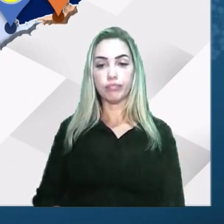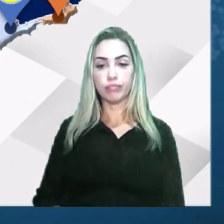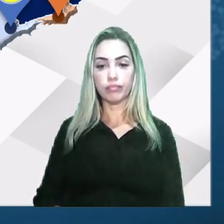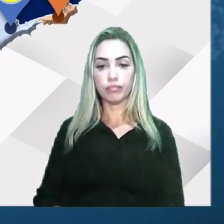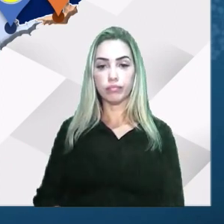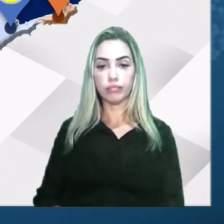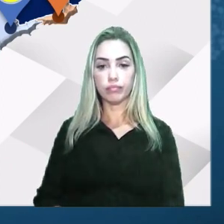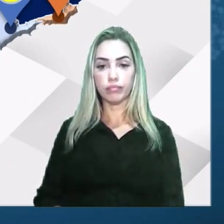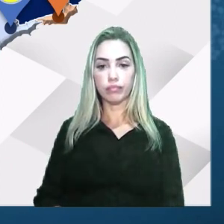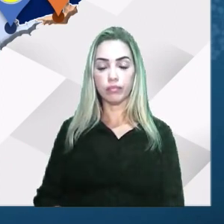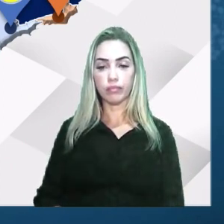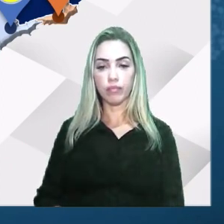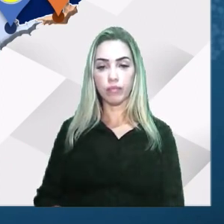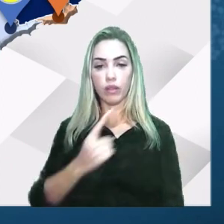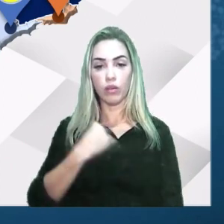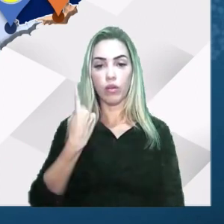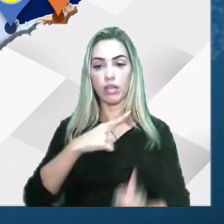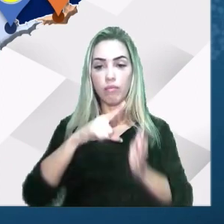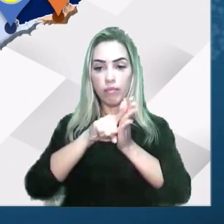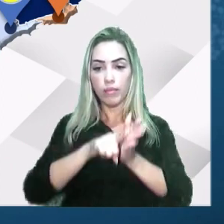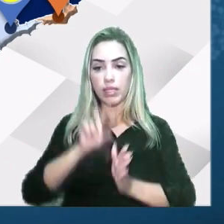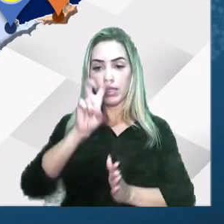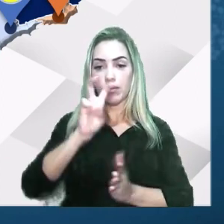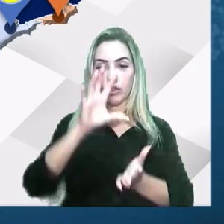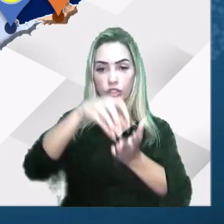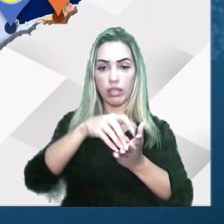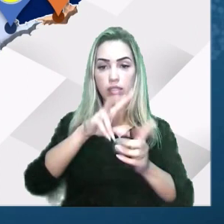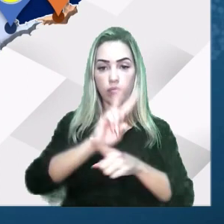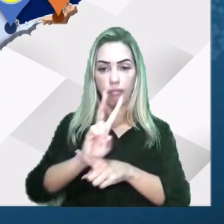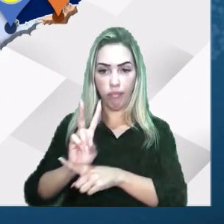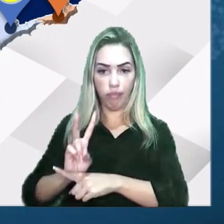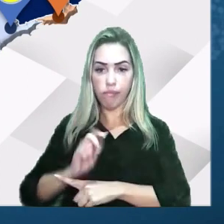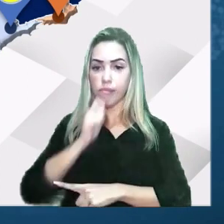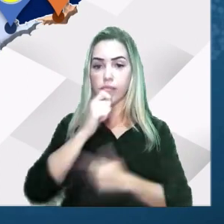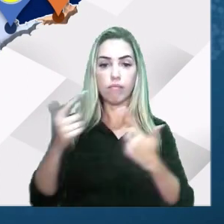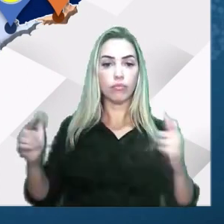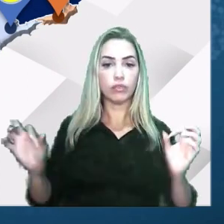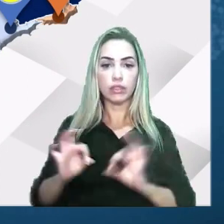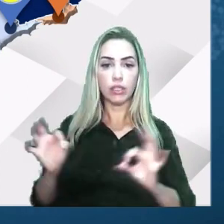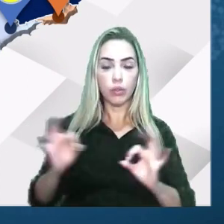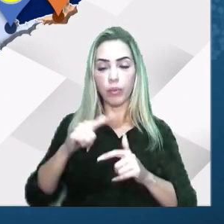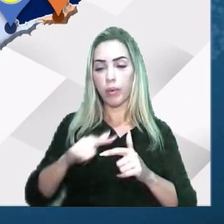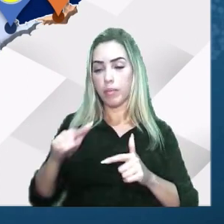Nós fomos inspecionados por 5 agências regulatórias, não tivemos absolutamente nenhum problema, isso mostra a